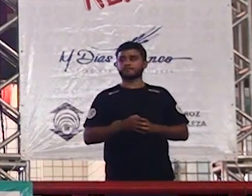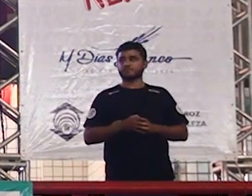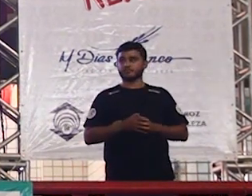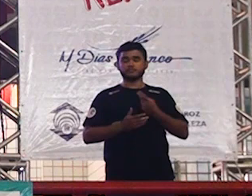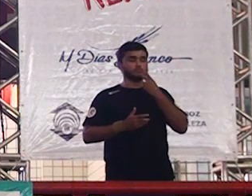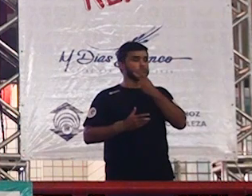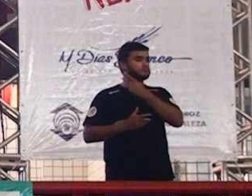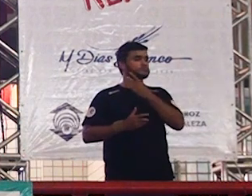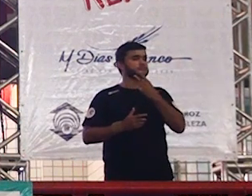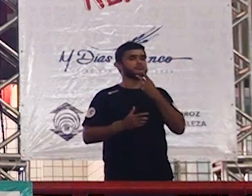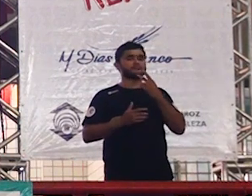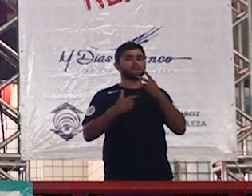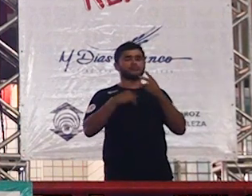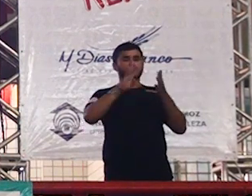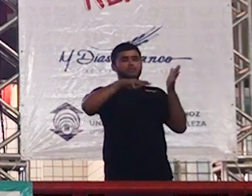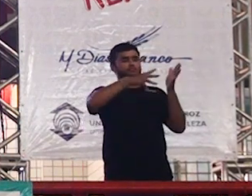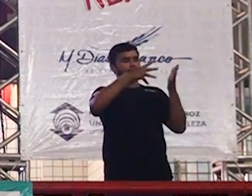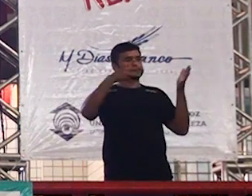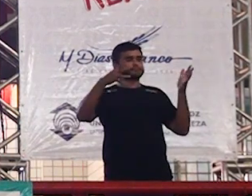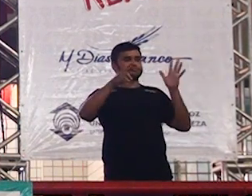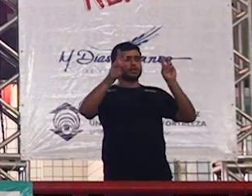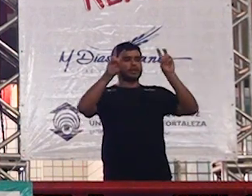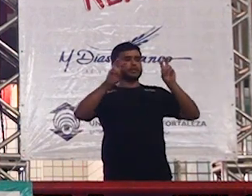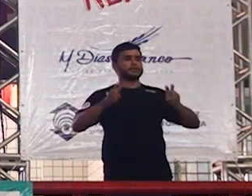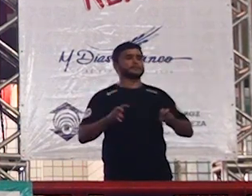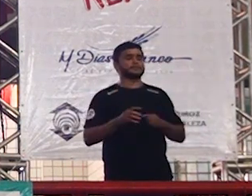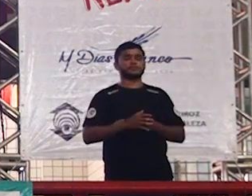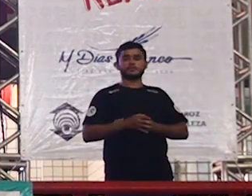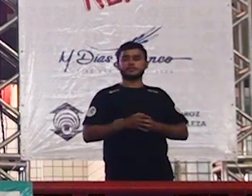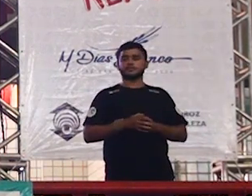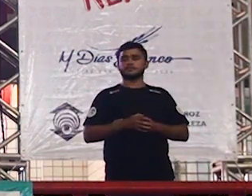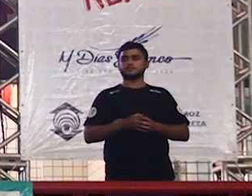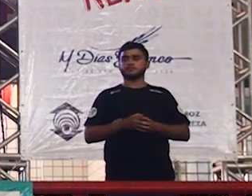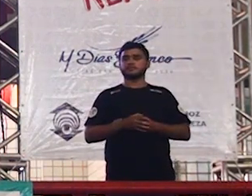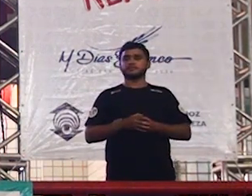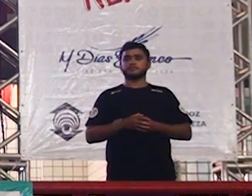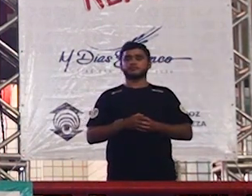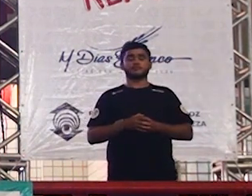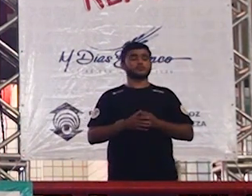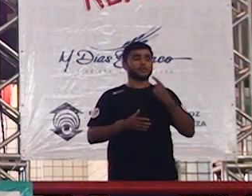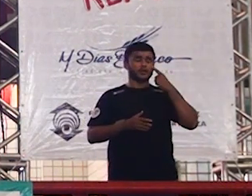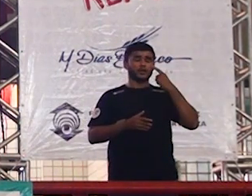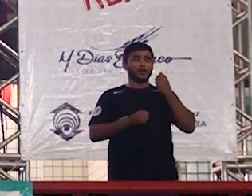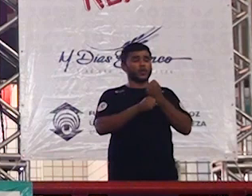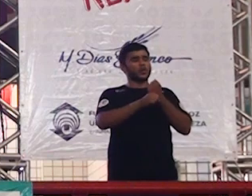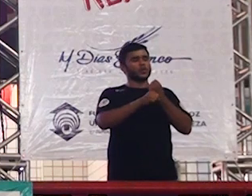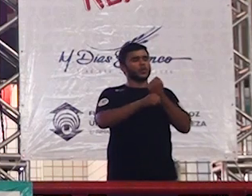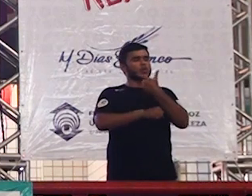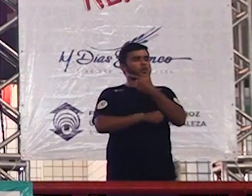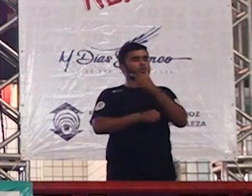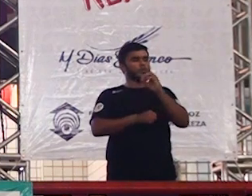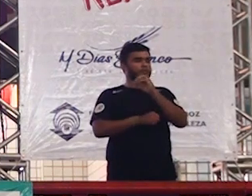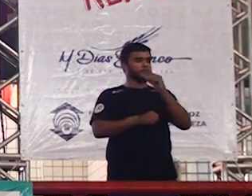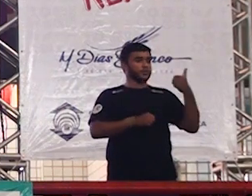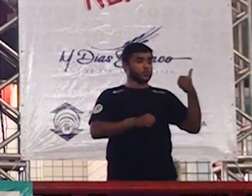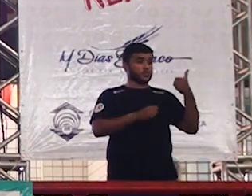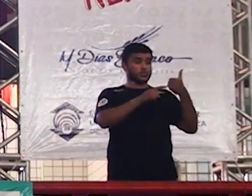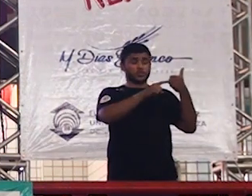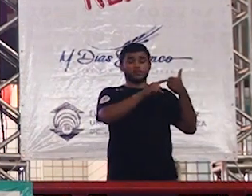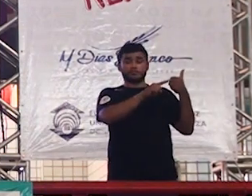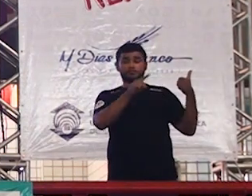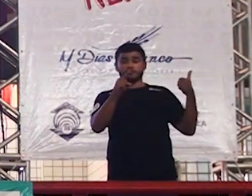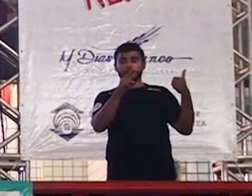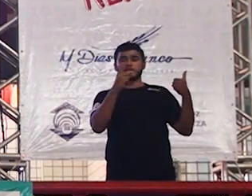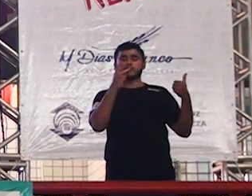Voltando para a tabelinha dos temas aí, ó. Puxa uma setinha para o 2001, aí depois puxa